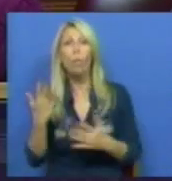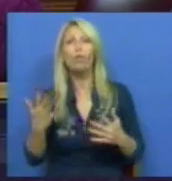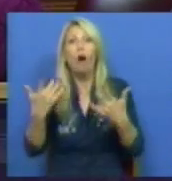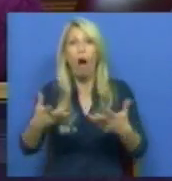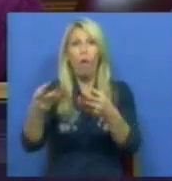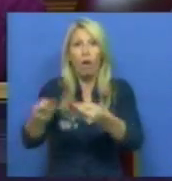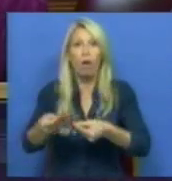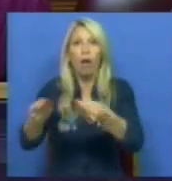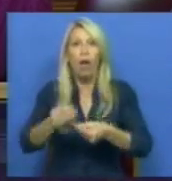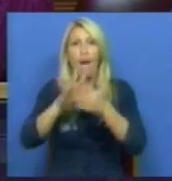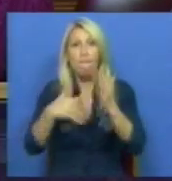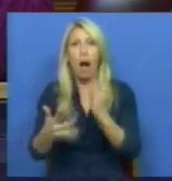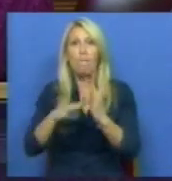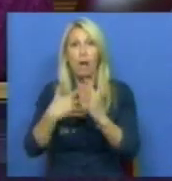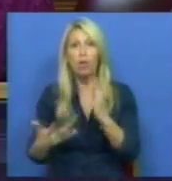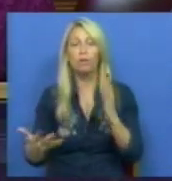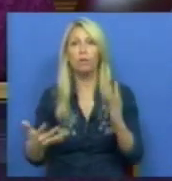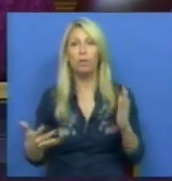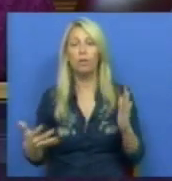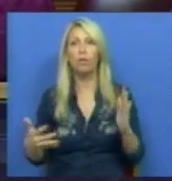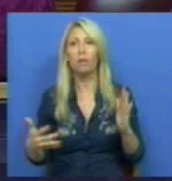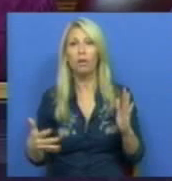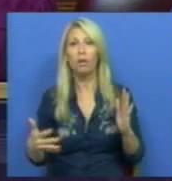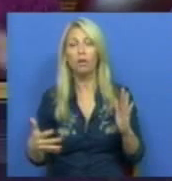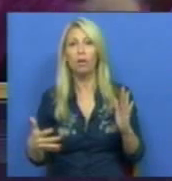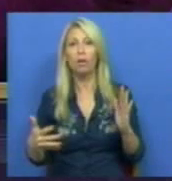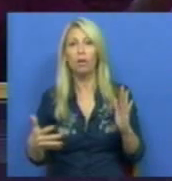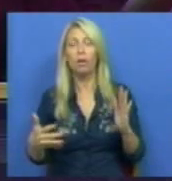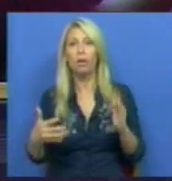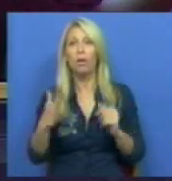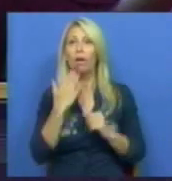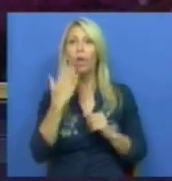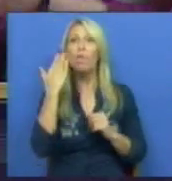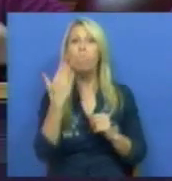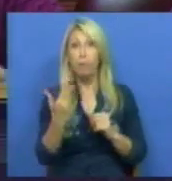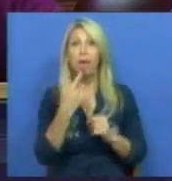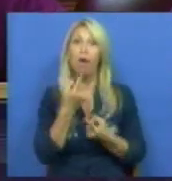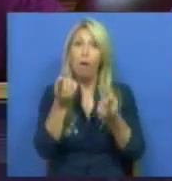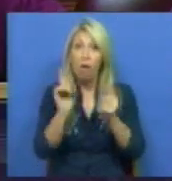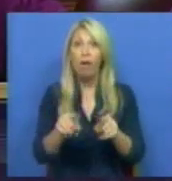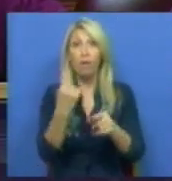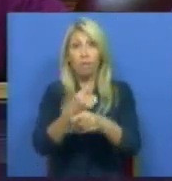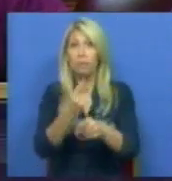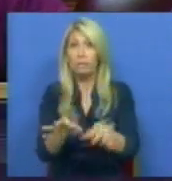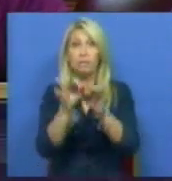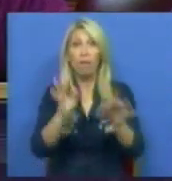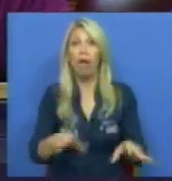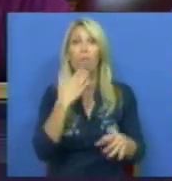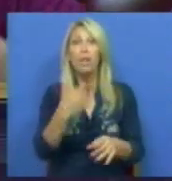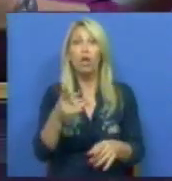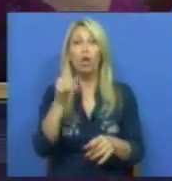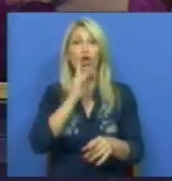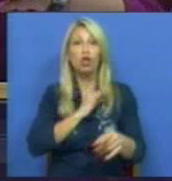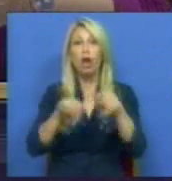fazer-nos chegar mapas. Eu pedia, aliás, reiterava o pedido da Sra. Deputada Conceição Pereira para que os